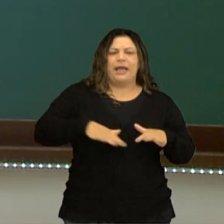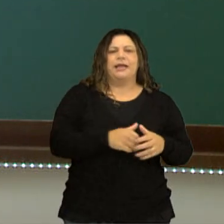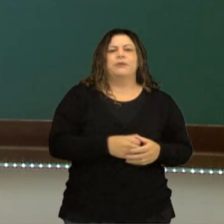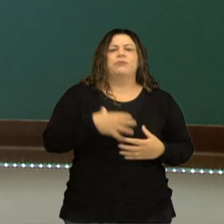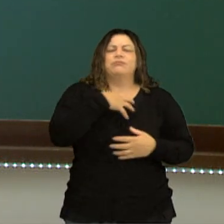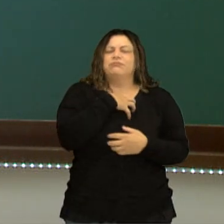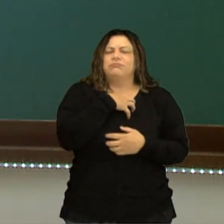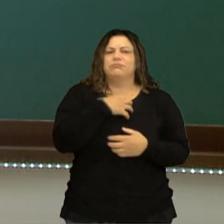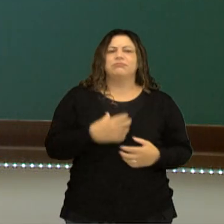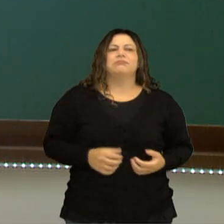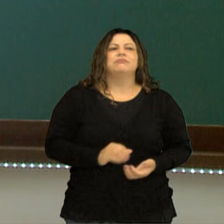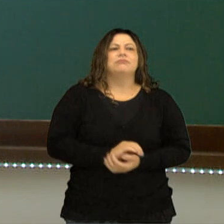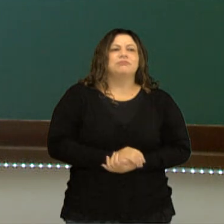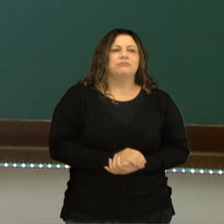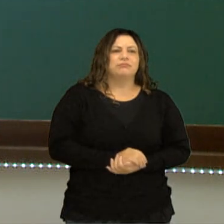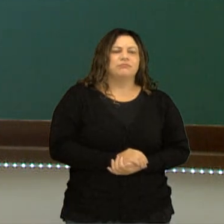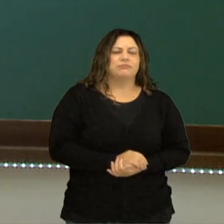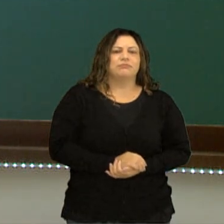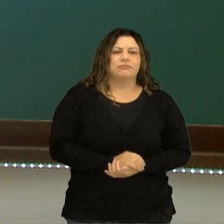sensação.